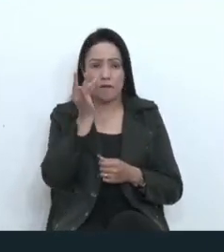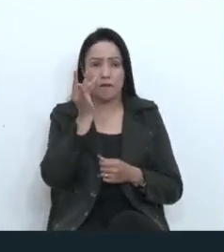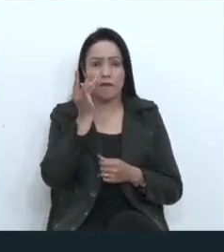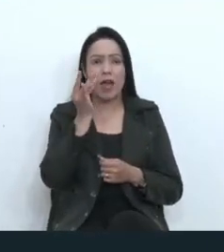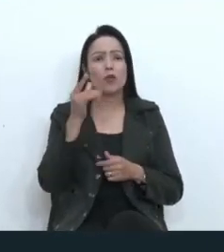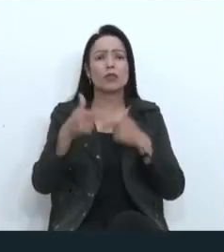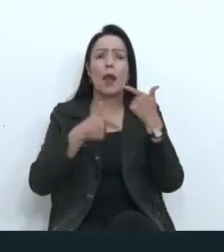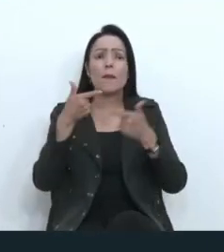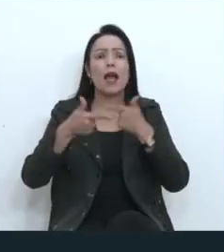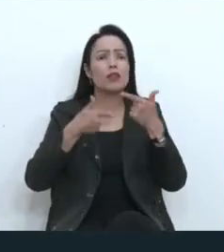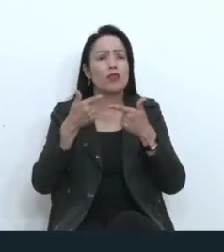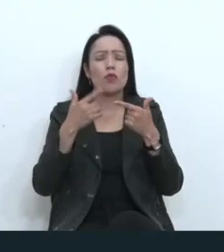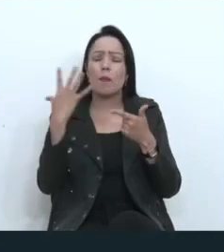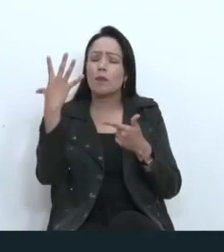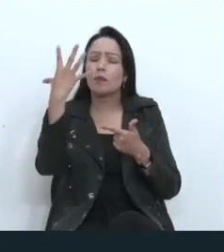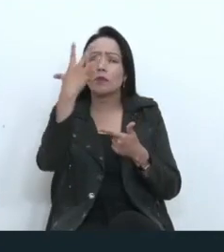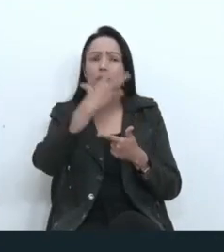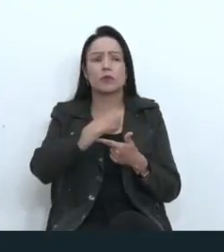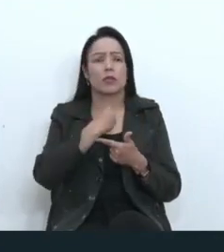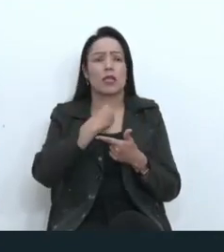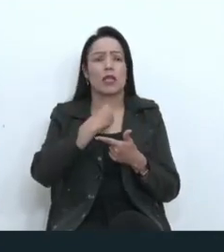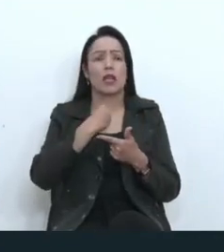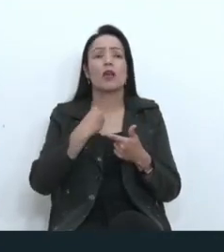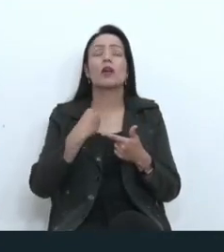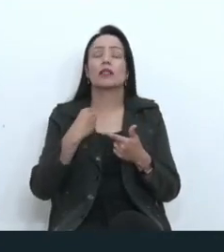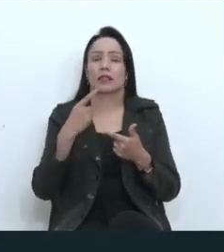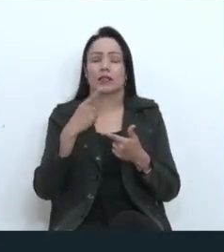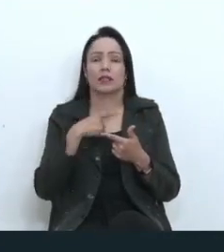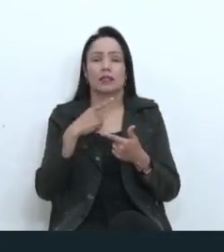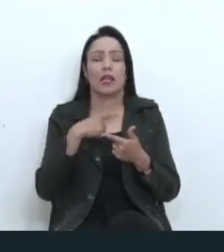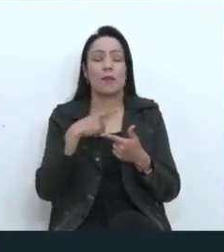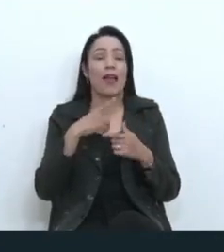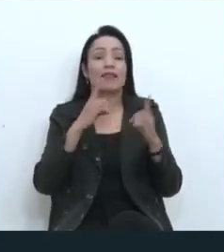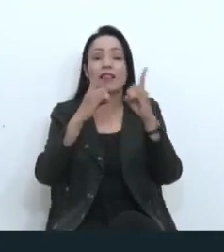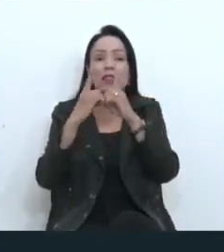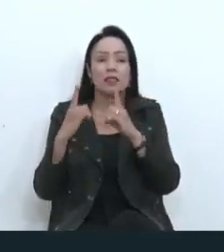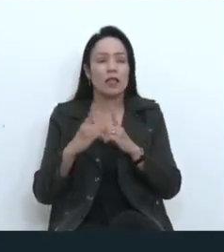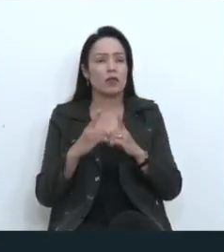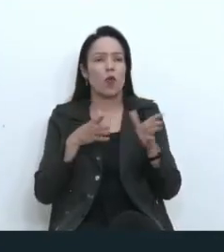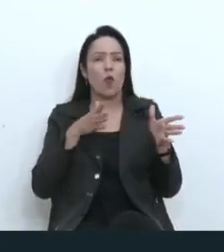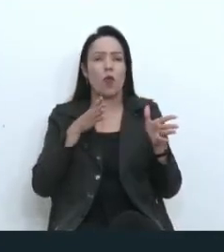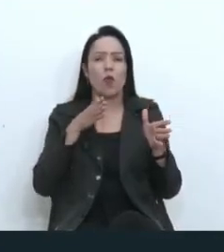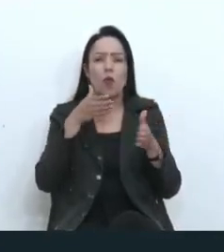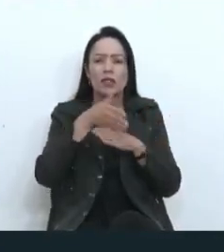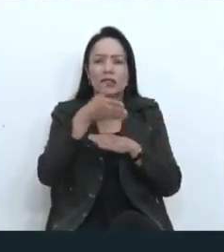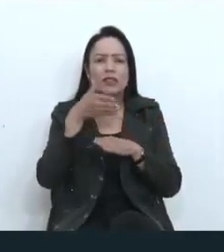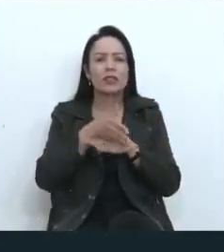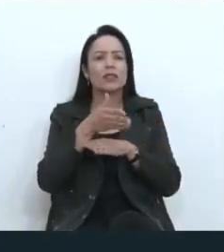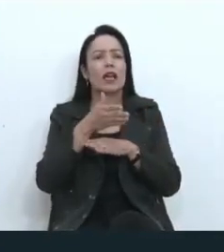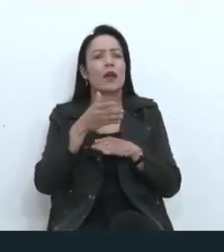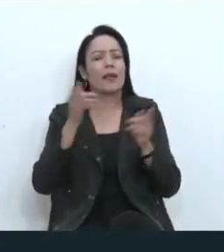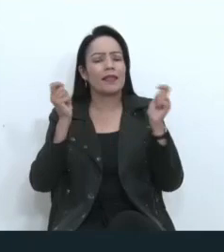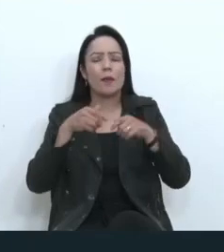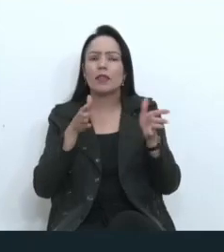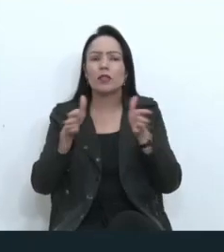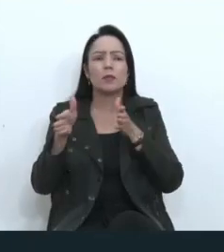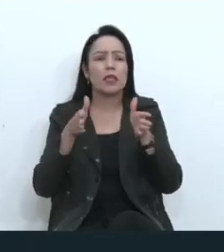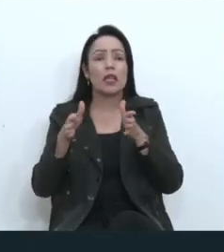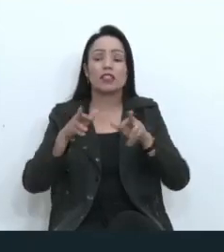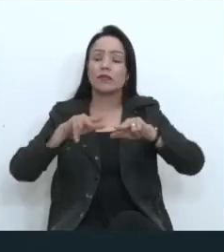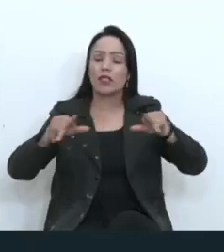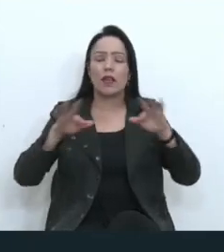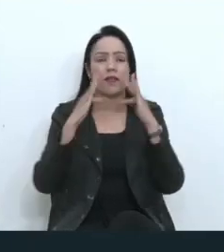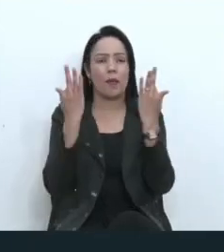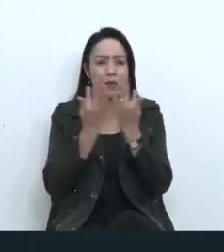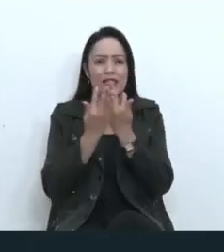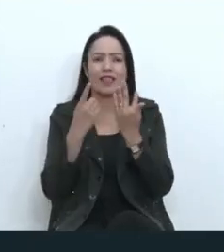Bonito onde procura contemplar o acesso criar mecanismo para infelizmente as famílias